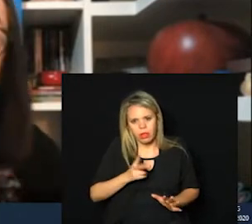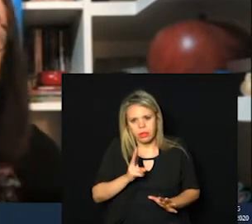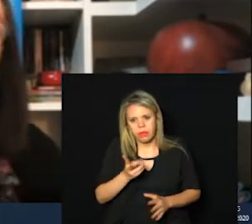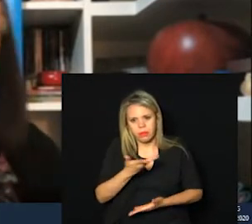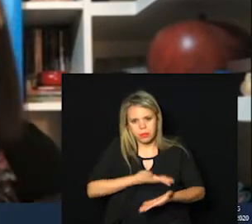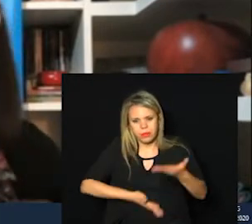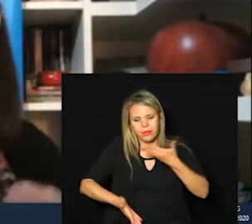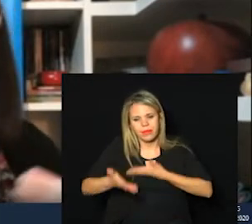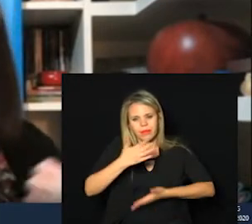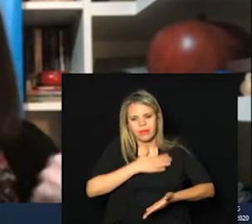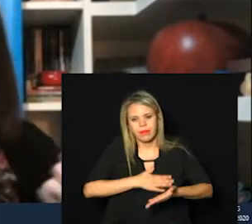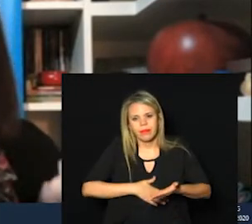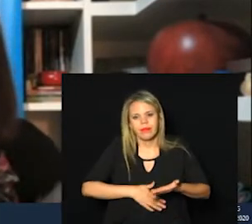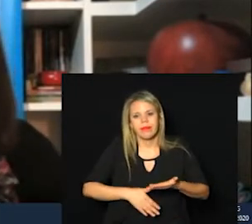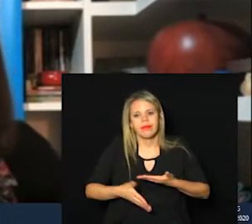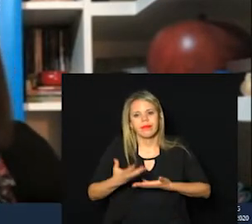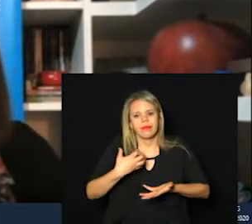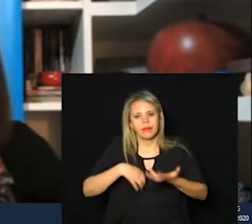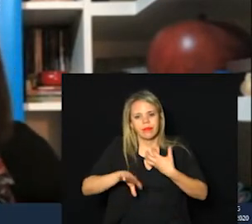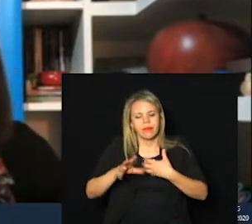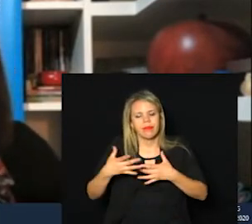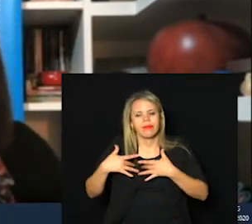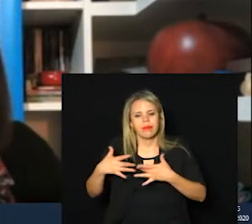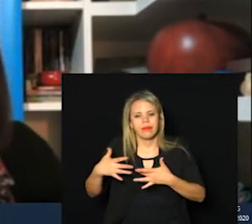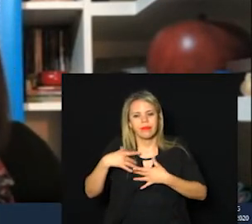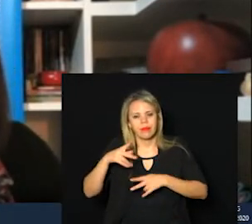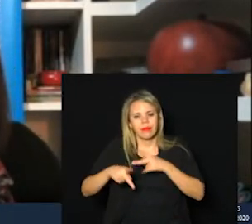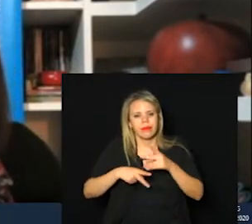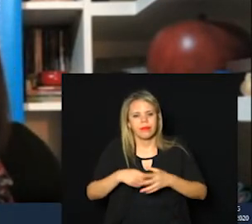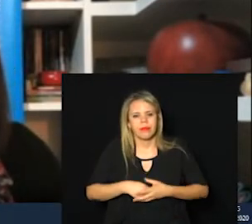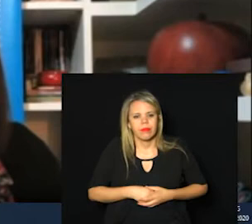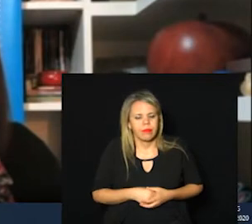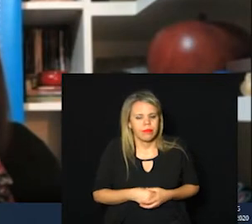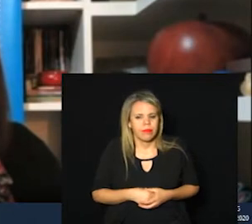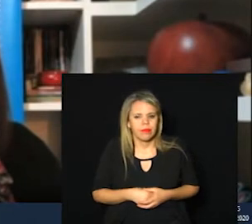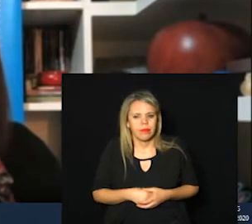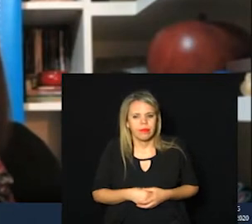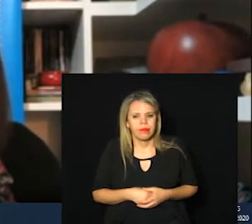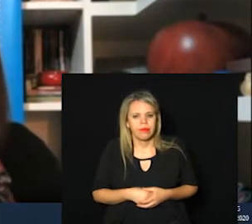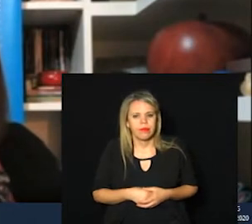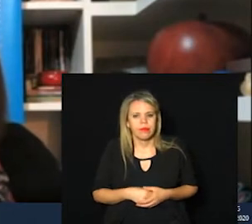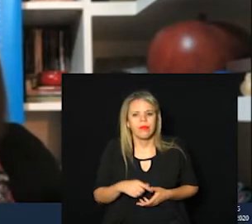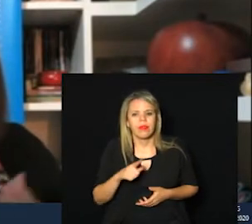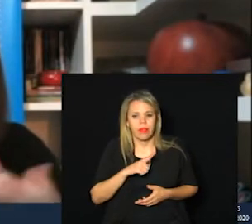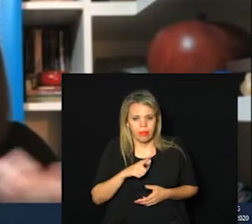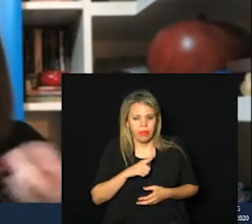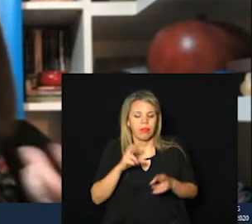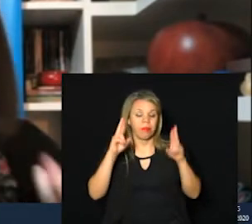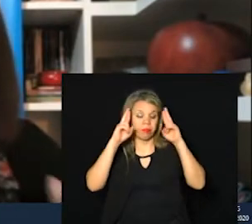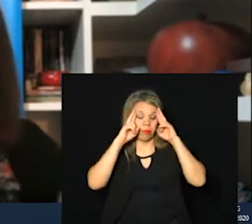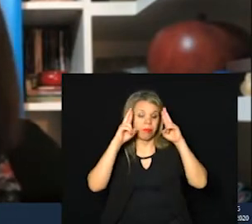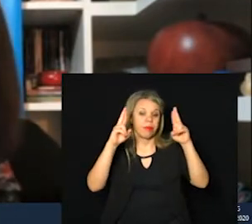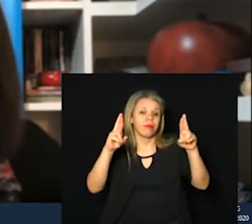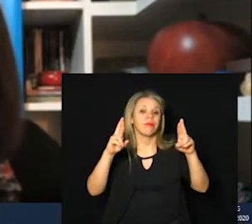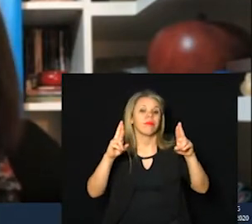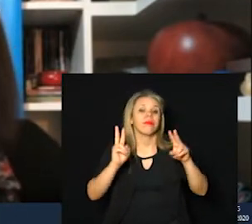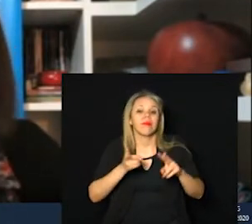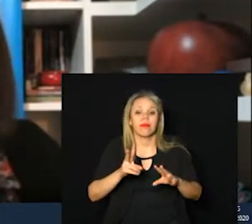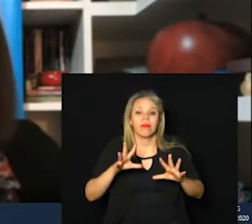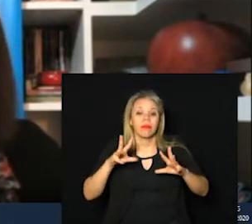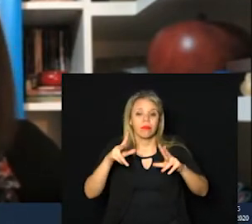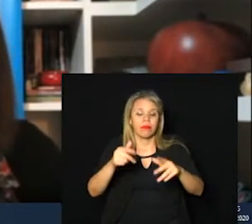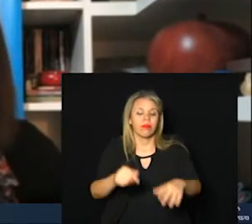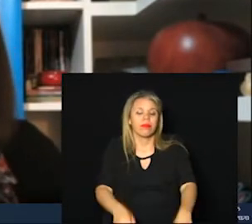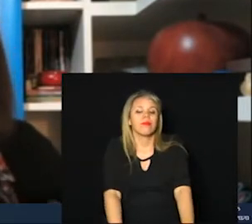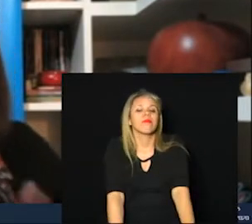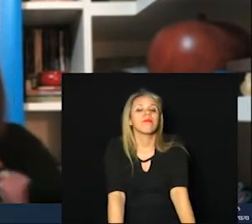e fraternidade entre os homens, em que haja respeito mútuo, né?